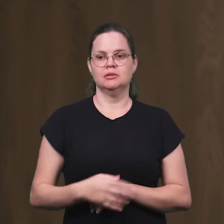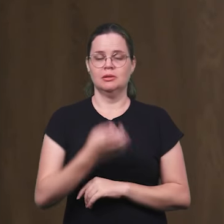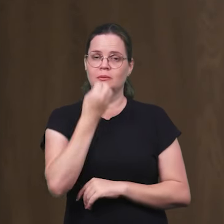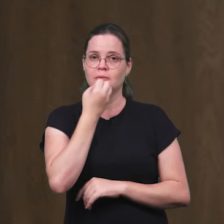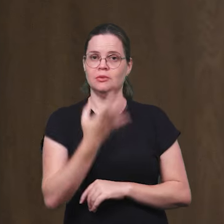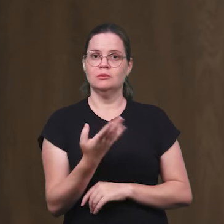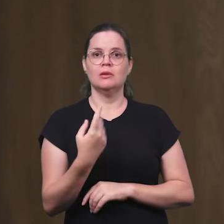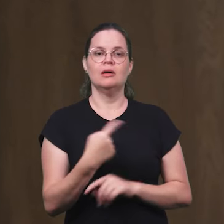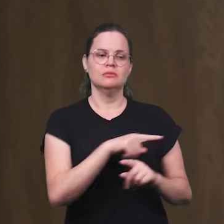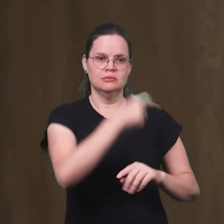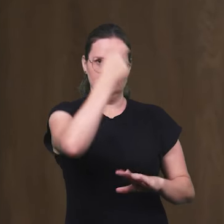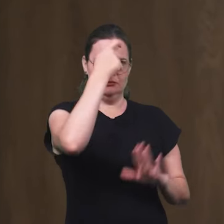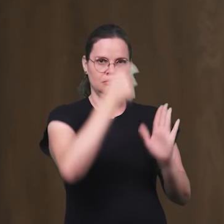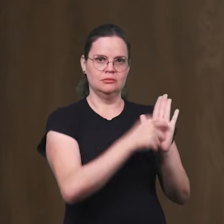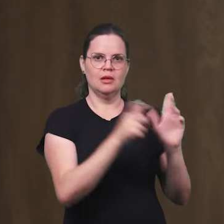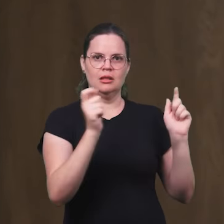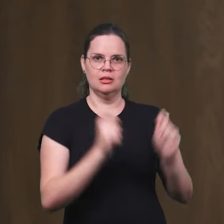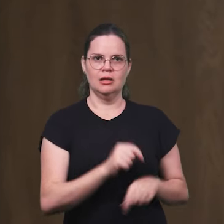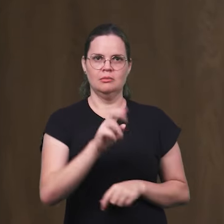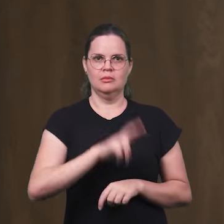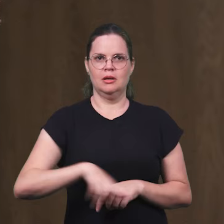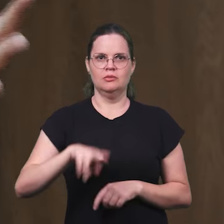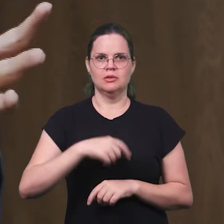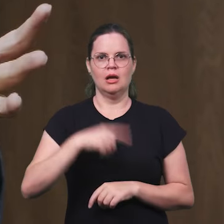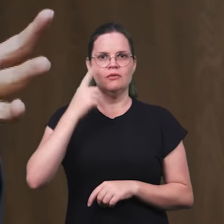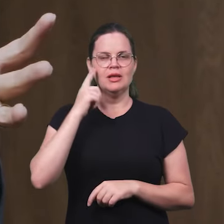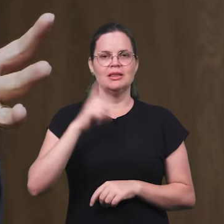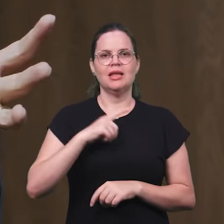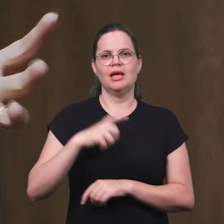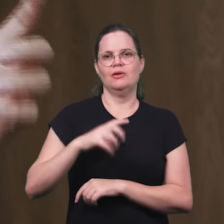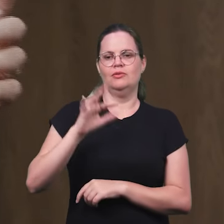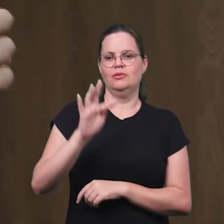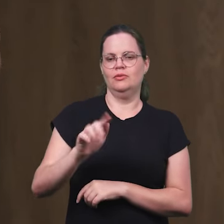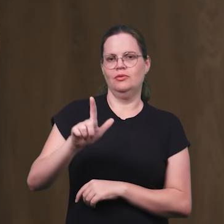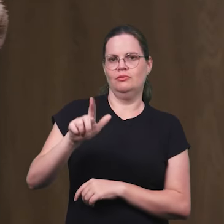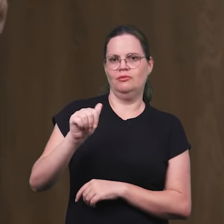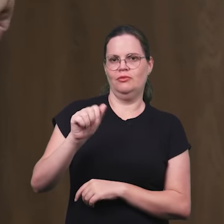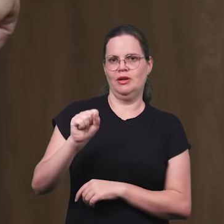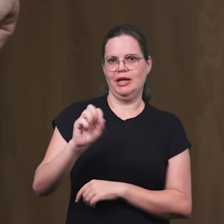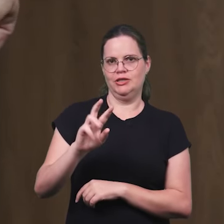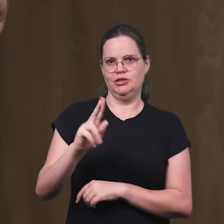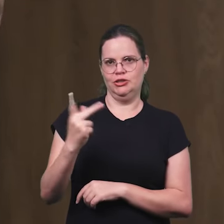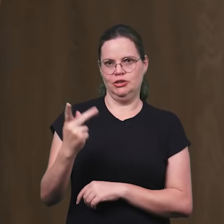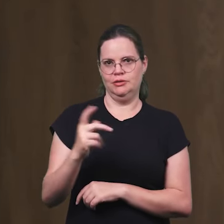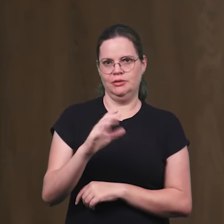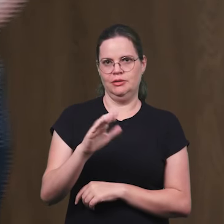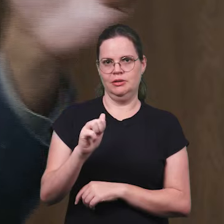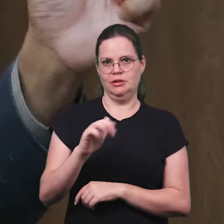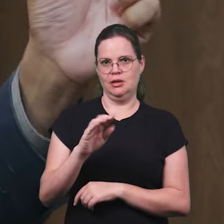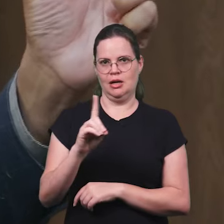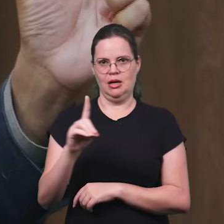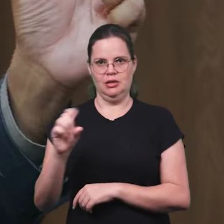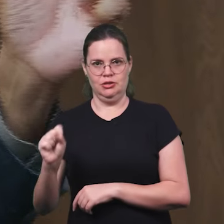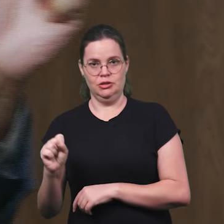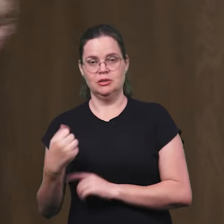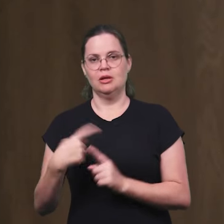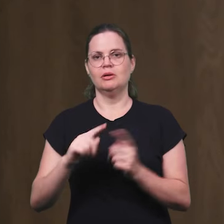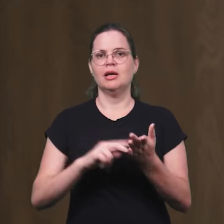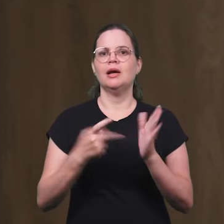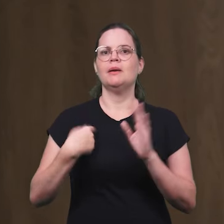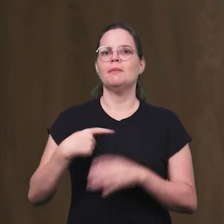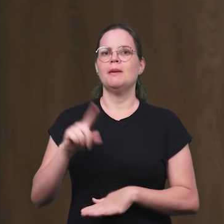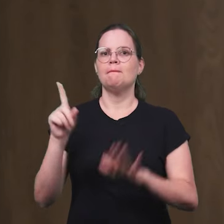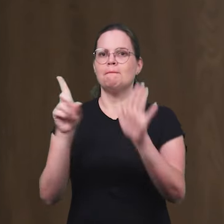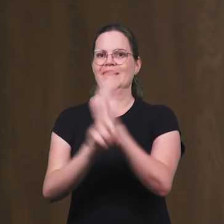fazer um mapa mental, não sei se vocês já ouviram falar de flashcards, né? Que é basicamente assim, uma pergunta direta e depois